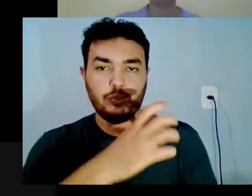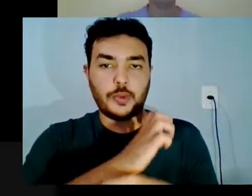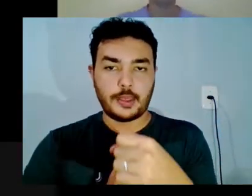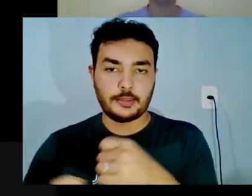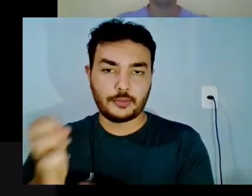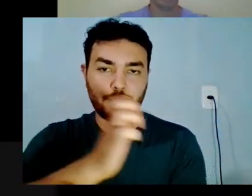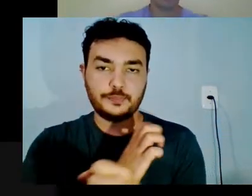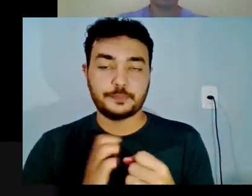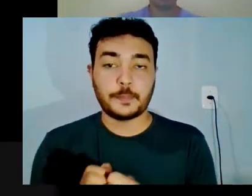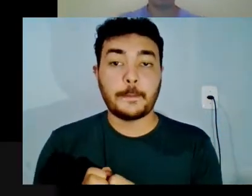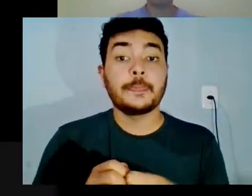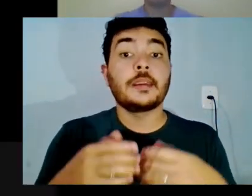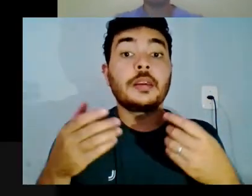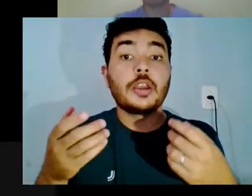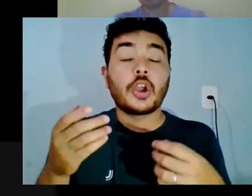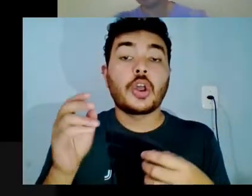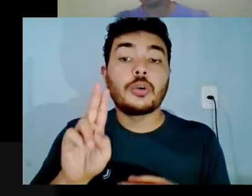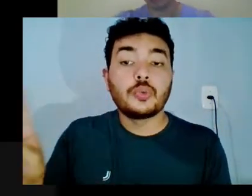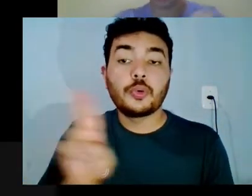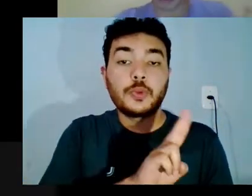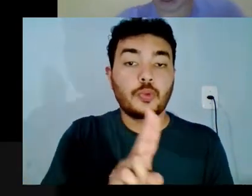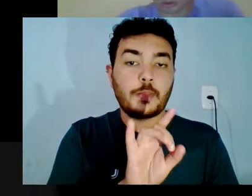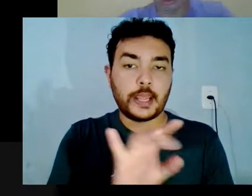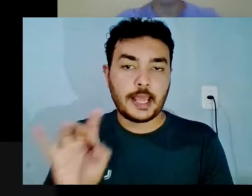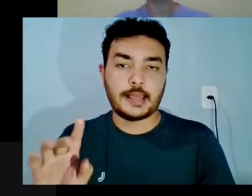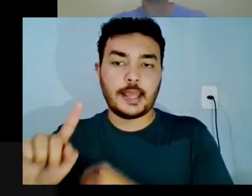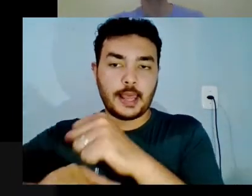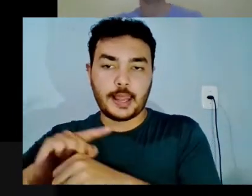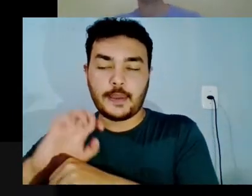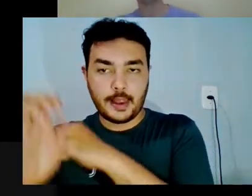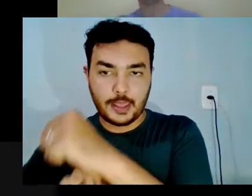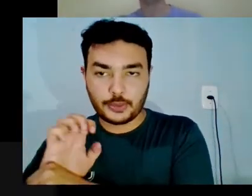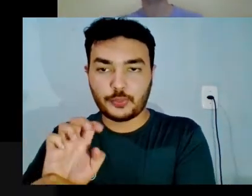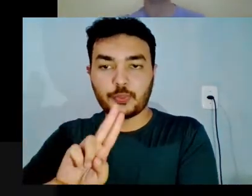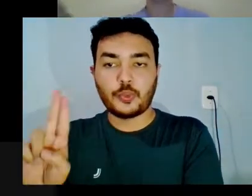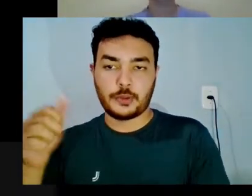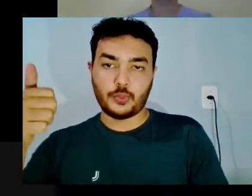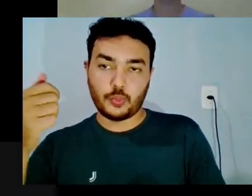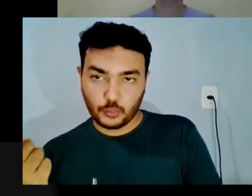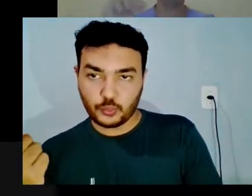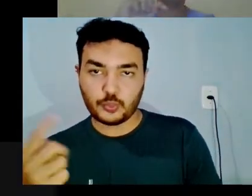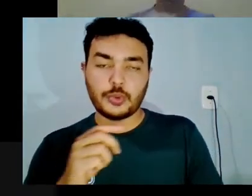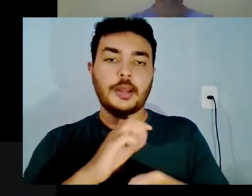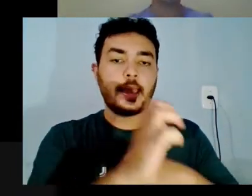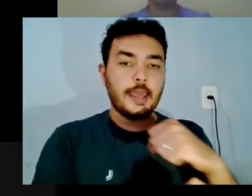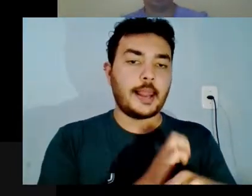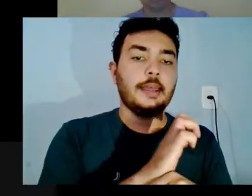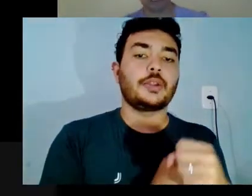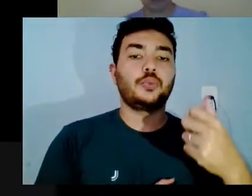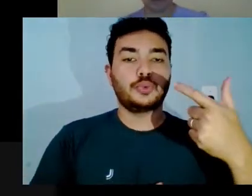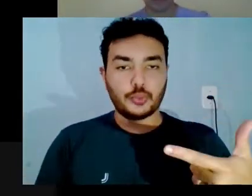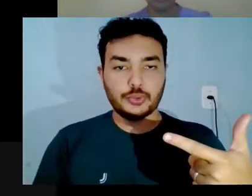E associaram a nomenclatura para cada elétron, de elétron 1 e de elétron 2. O elétron 1 que é do átomo